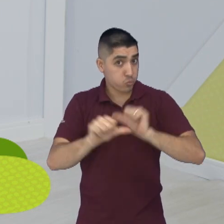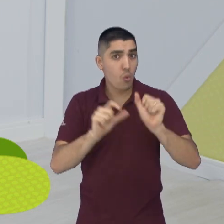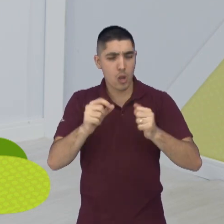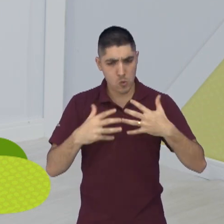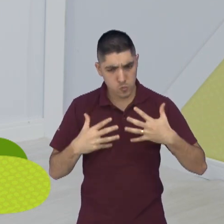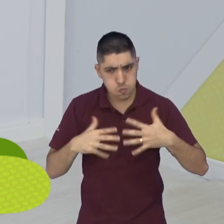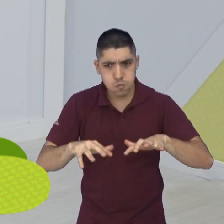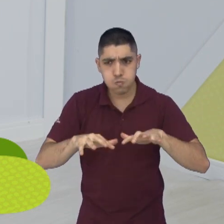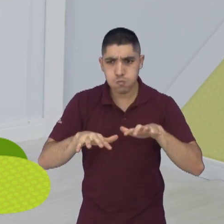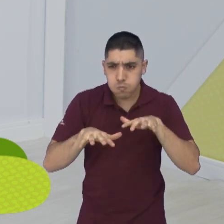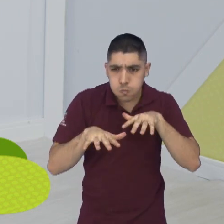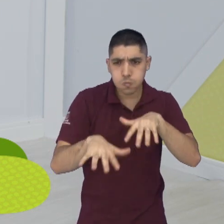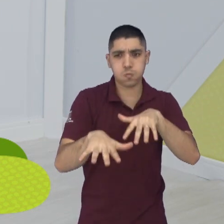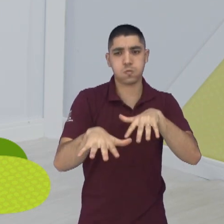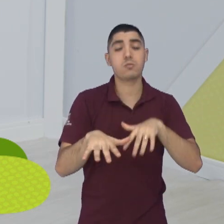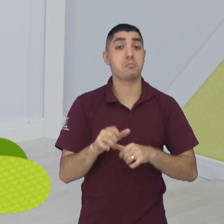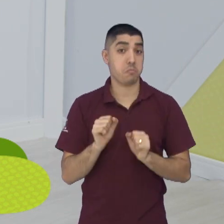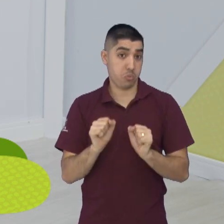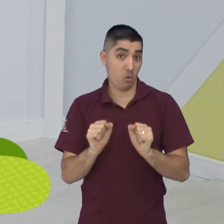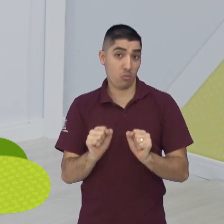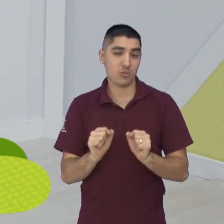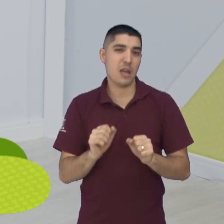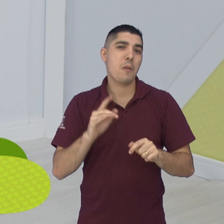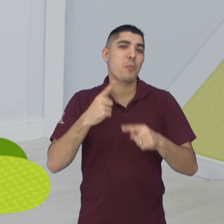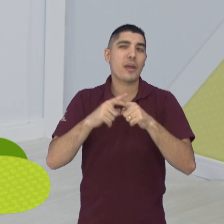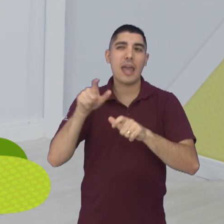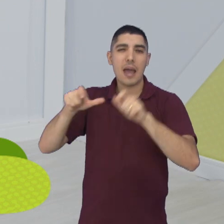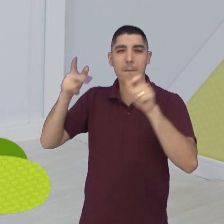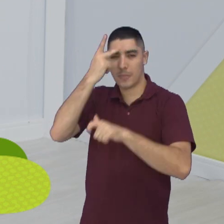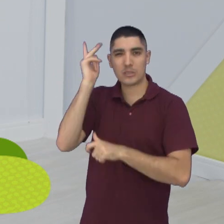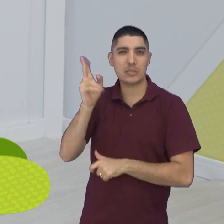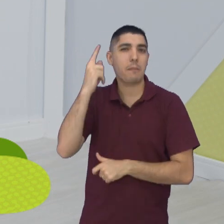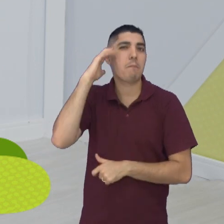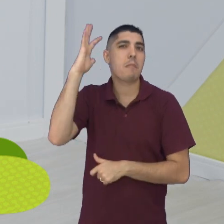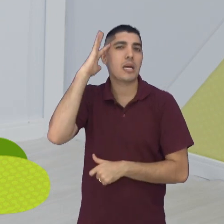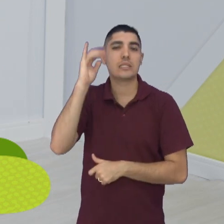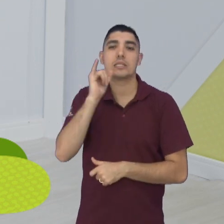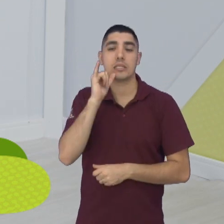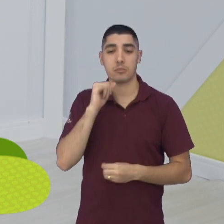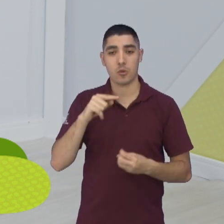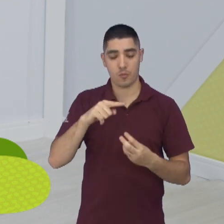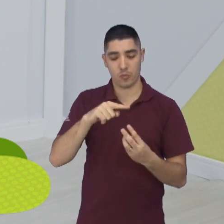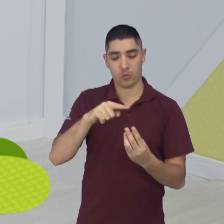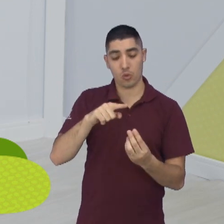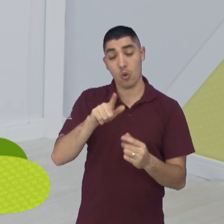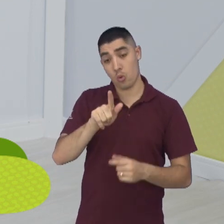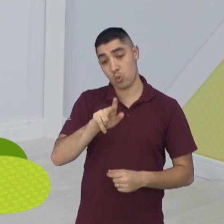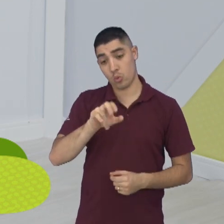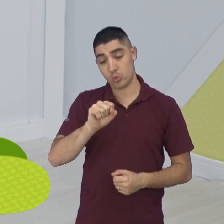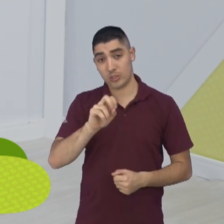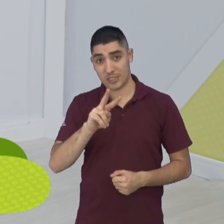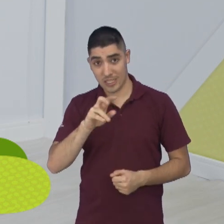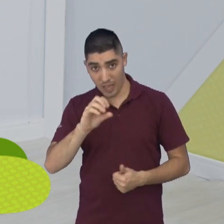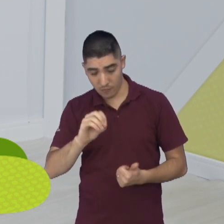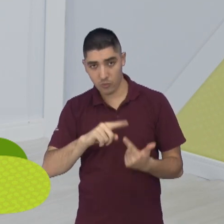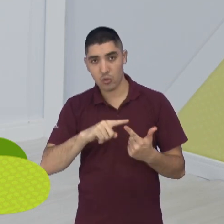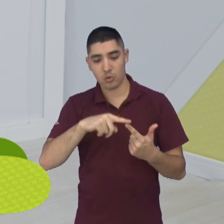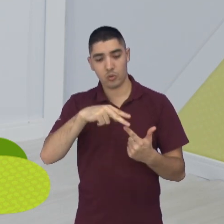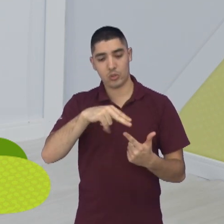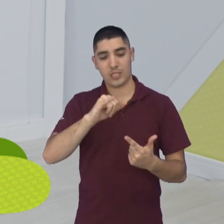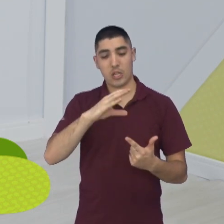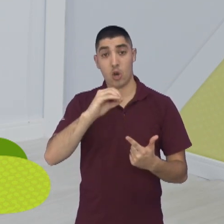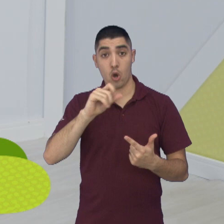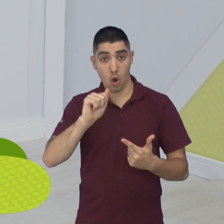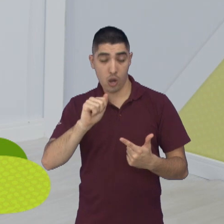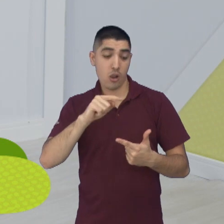jogadores, em teoria é um time mais recuado. Você pega aqui, ó, o Gustavo Nicole e o Wagner Balotelli são mais marcadores. Já está jogando com